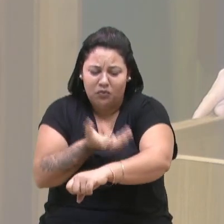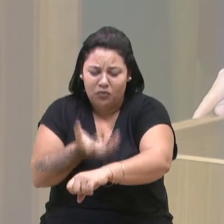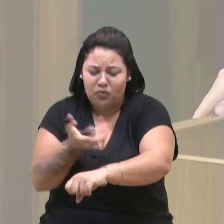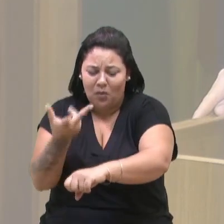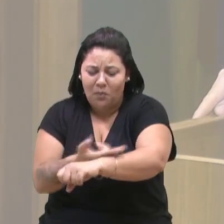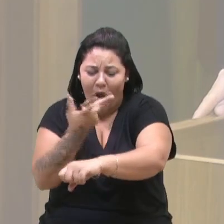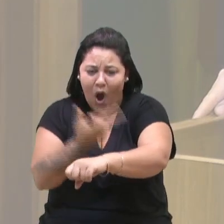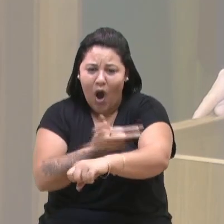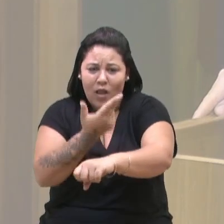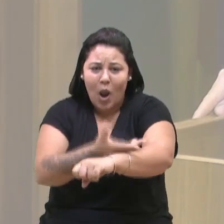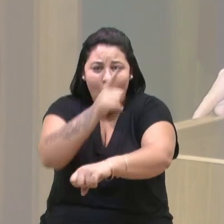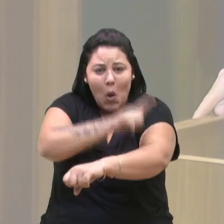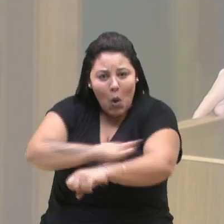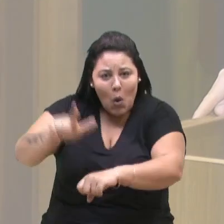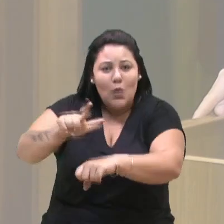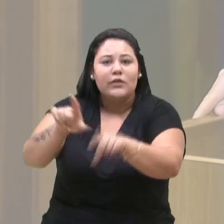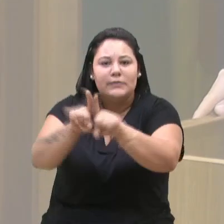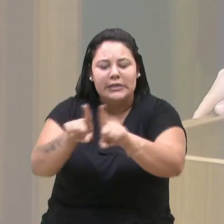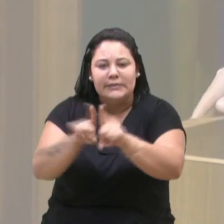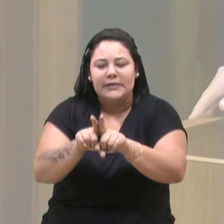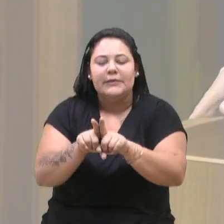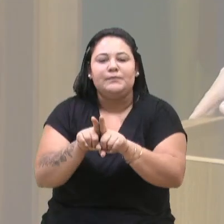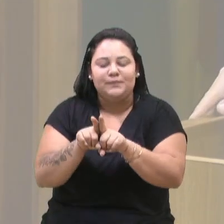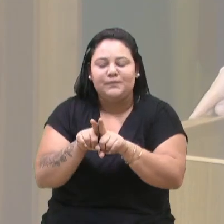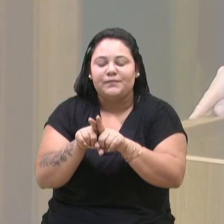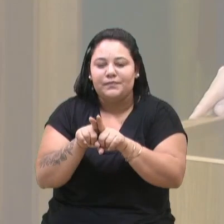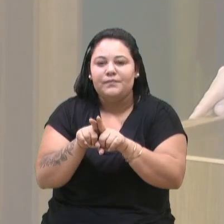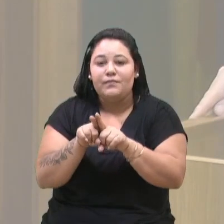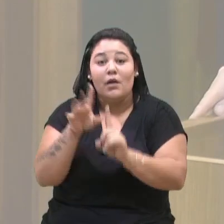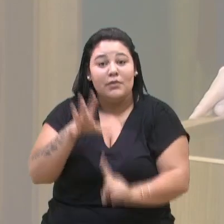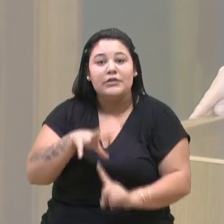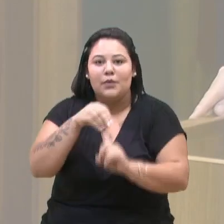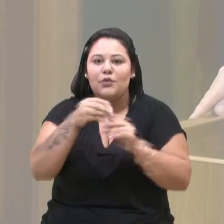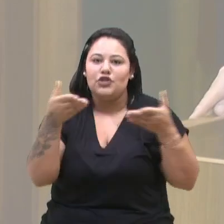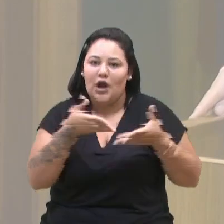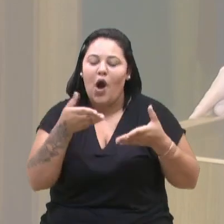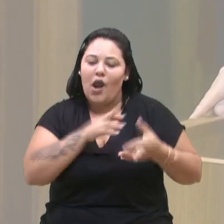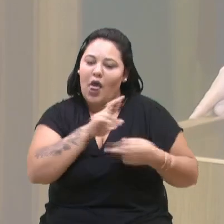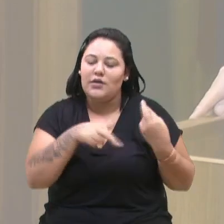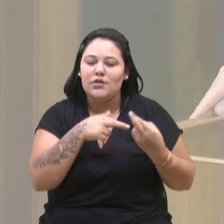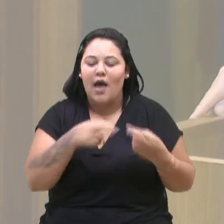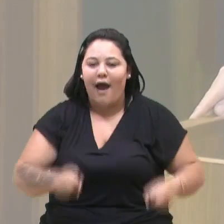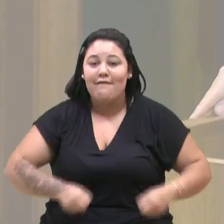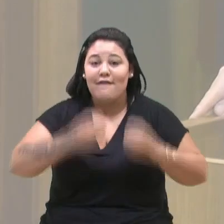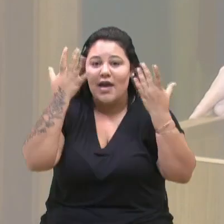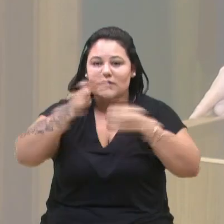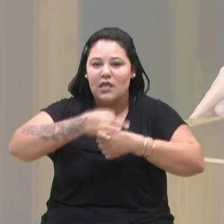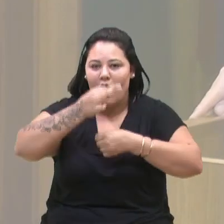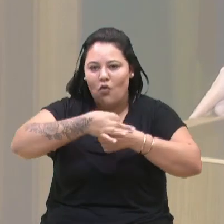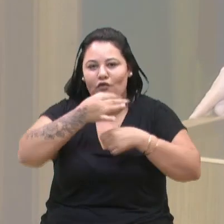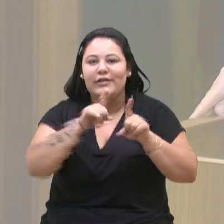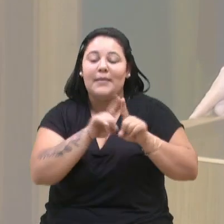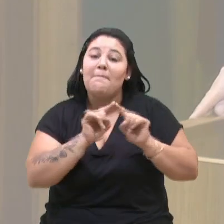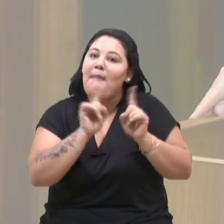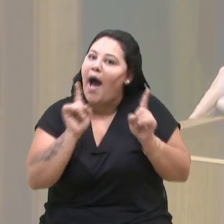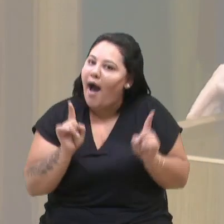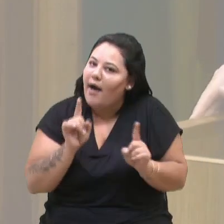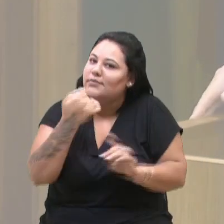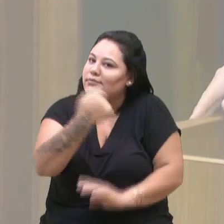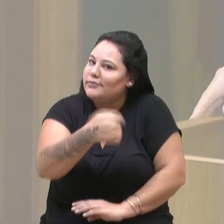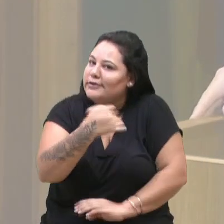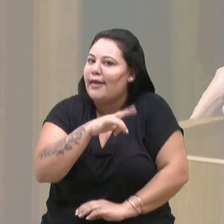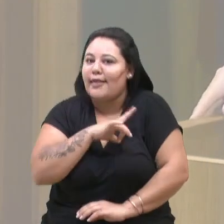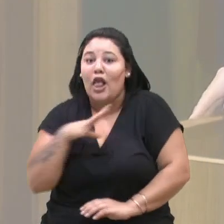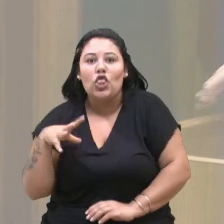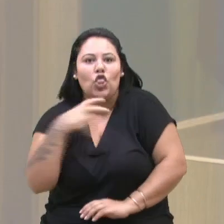bem, vamos dizer assim, trabalhada, principalmente agora na questão da festa da uva, mas precisa, né, ter em